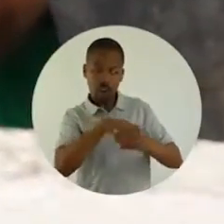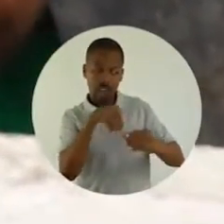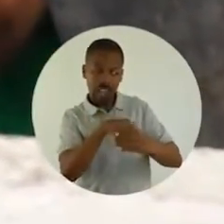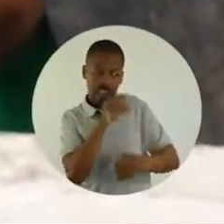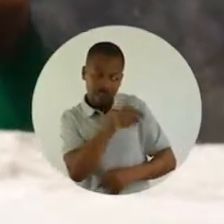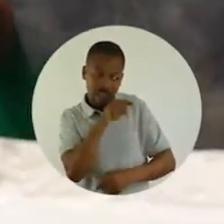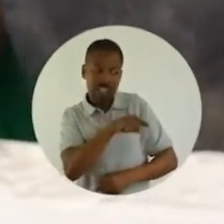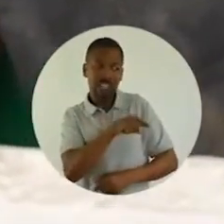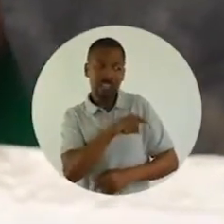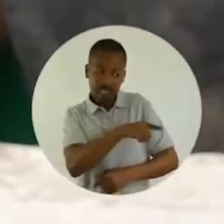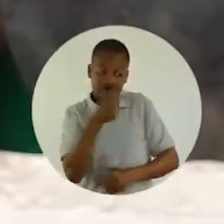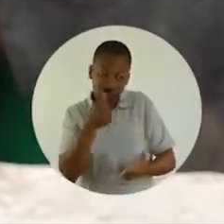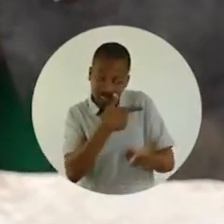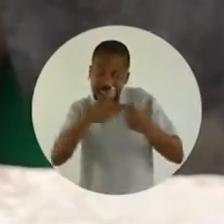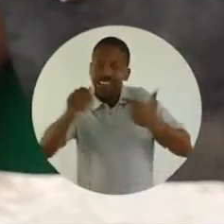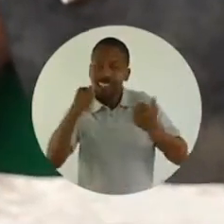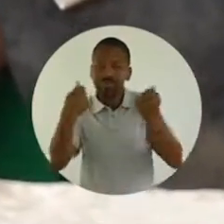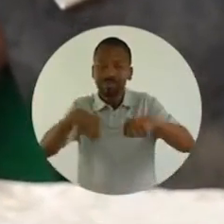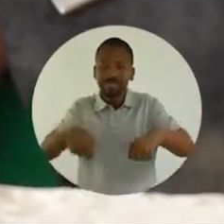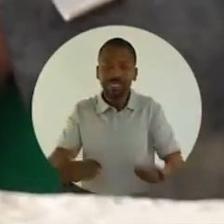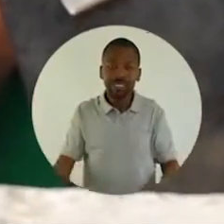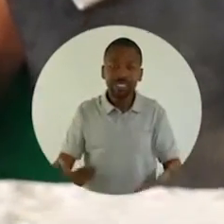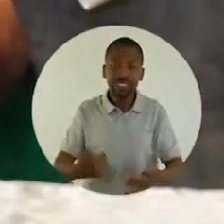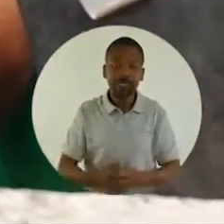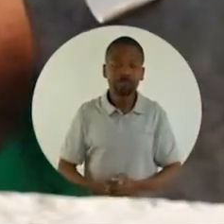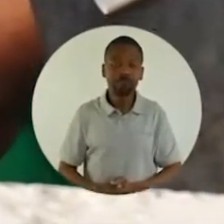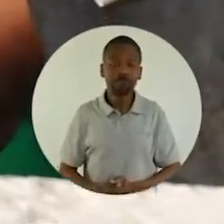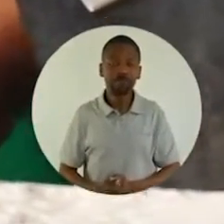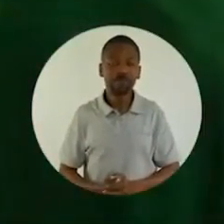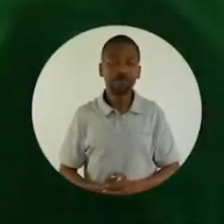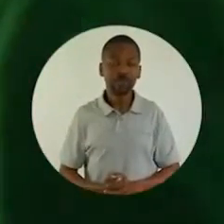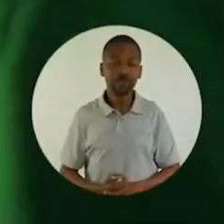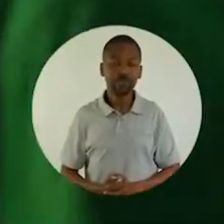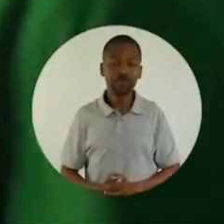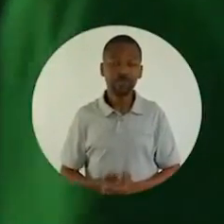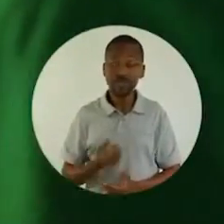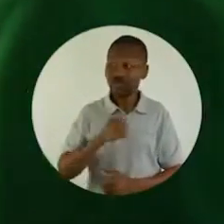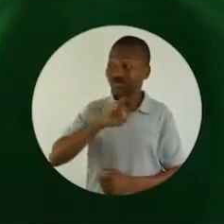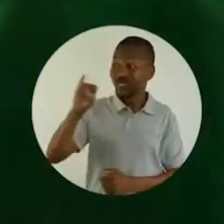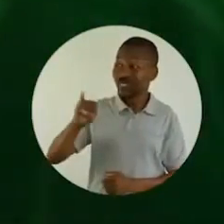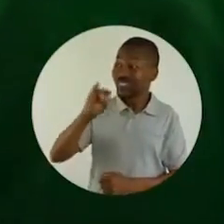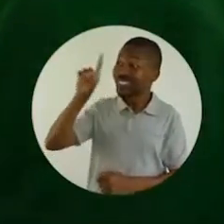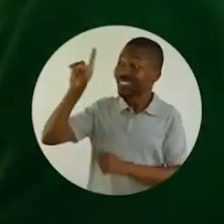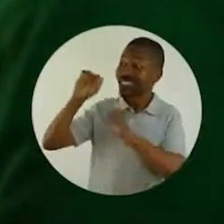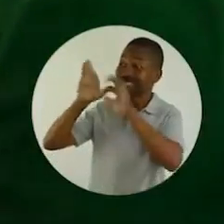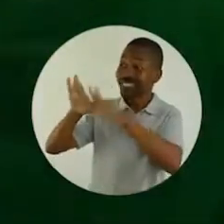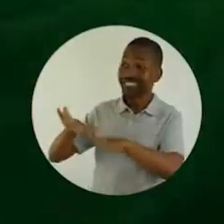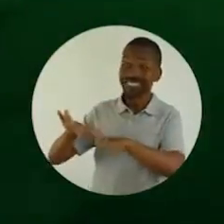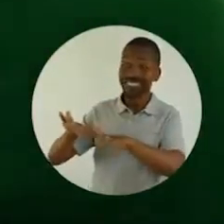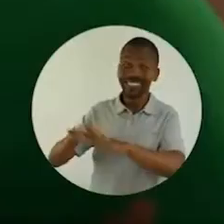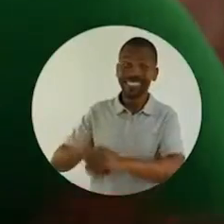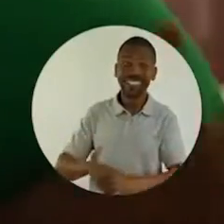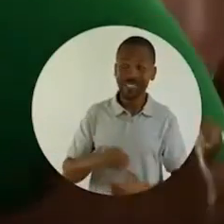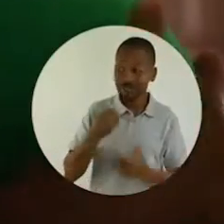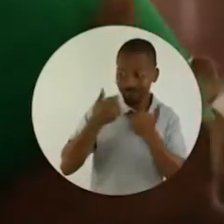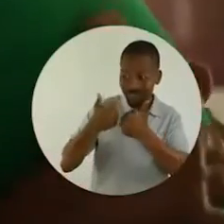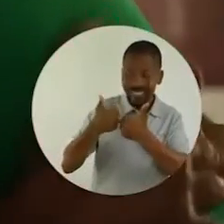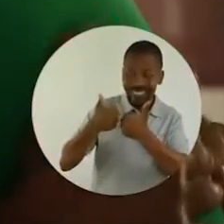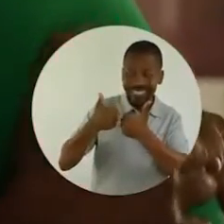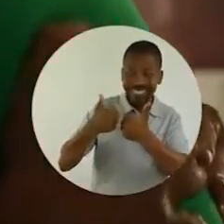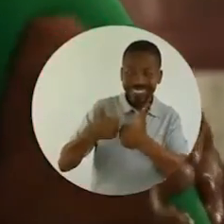votar. Ele vai ter, porque Deus tem que ganhar. Então vai lá. Vai lá, puxa essa coisa. Ô, tia, Deus te abençoe. Tudo